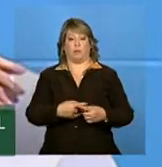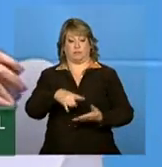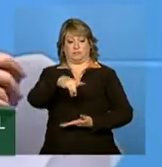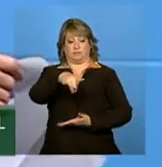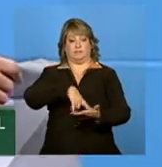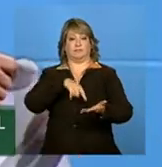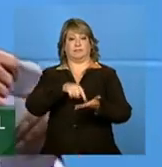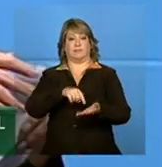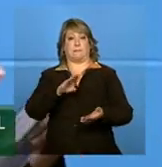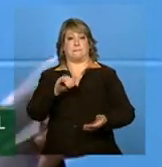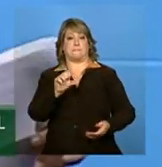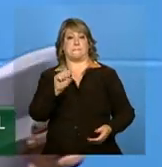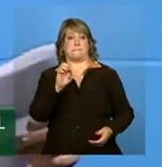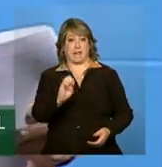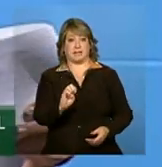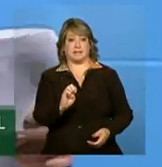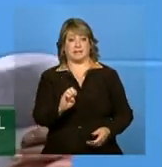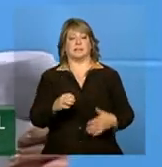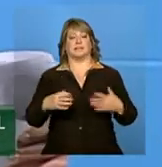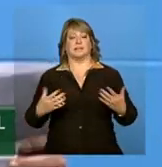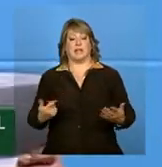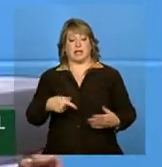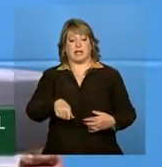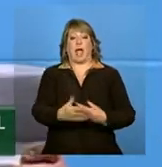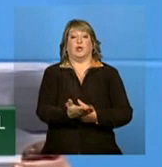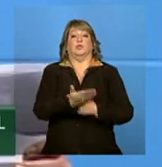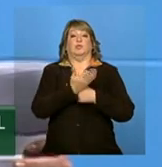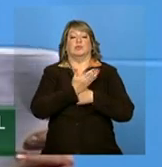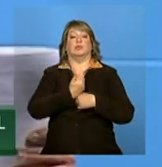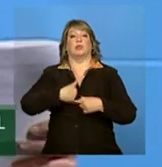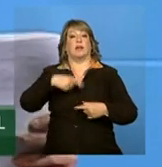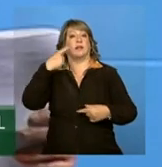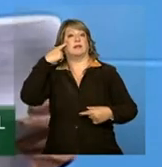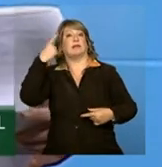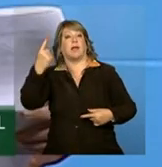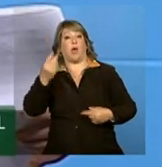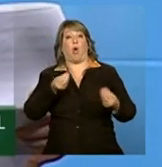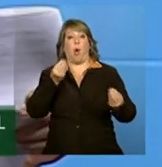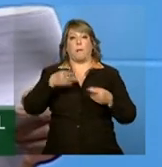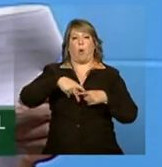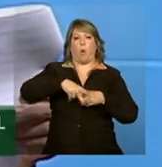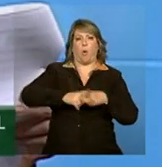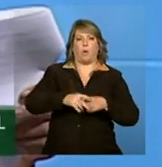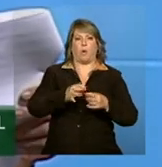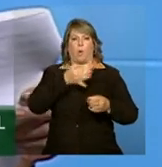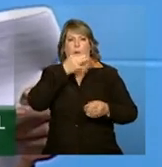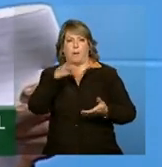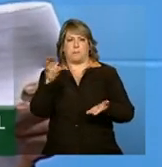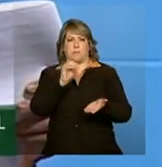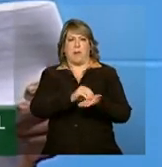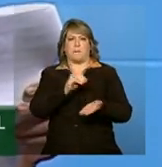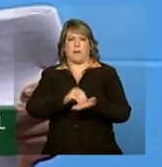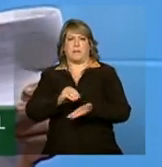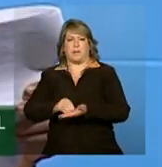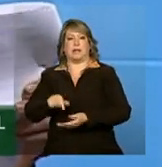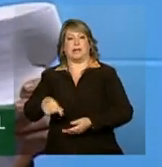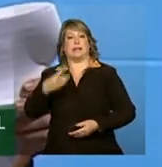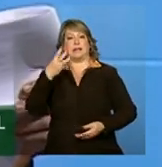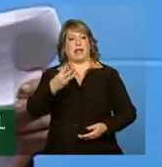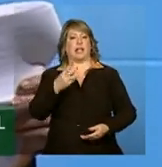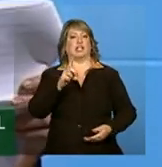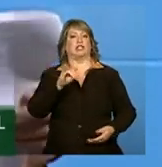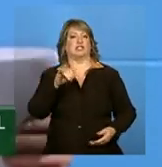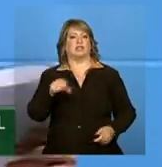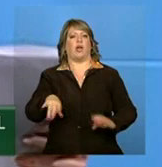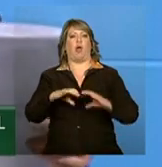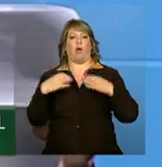documento base e que nos serve de guia para os debates que teremos aqui ao longo desses 3 dias de conferência.